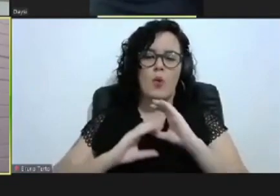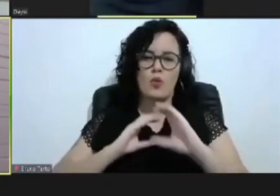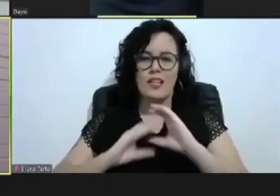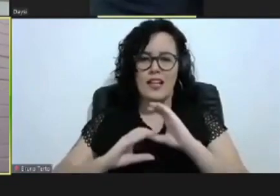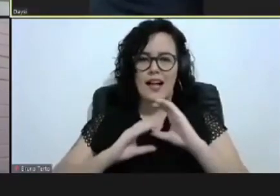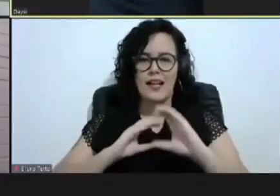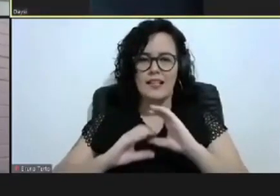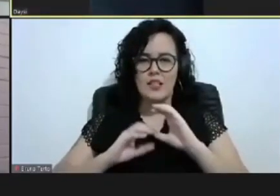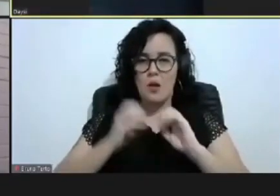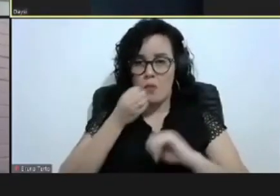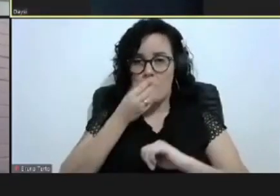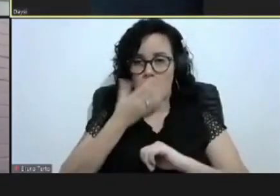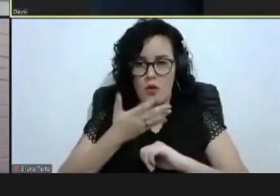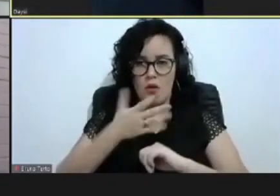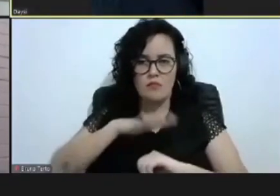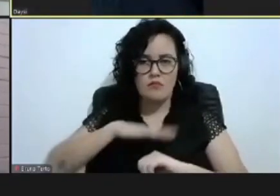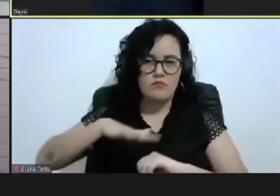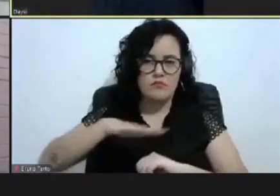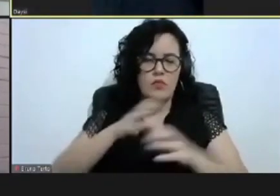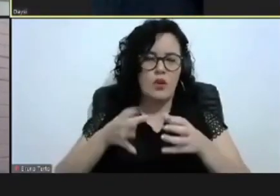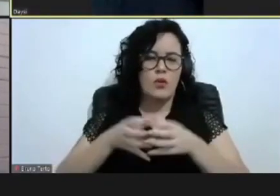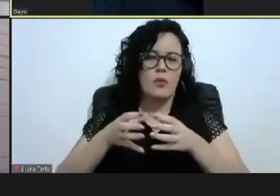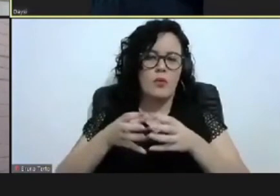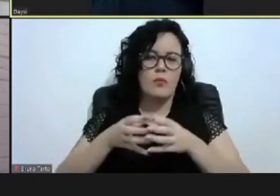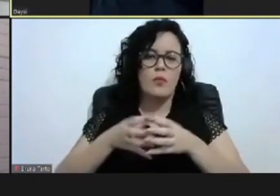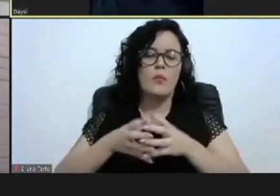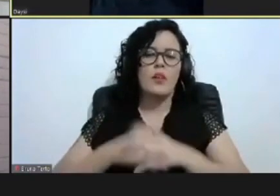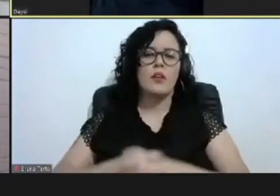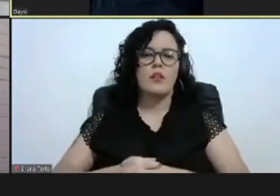boa com o seu público.